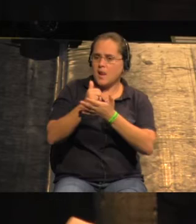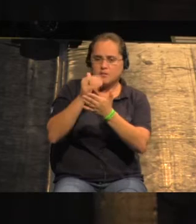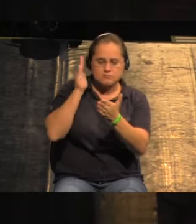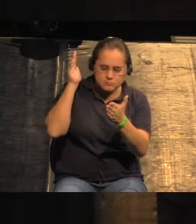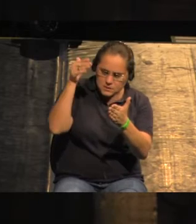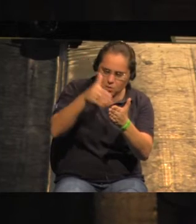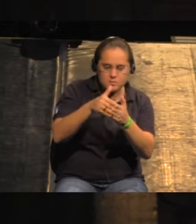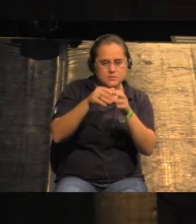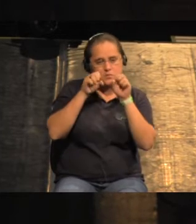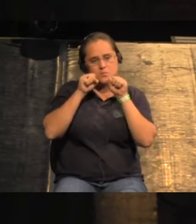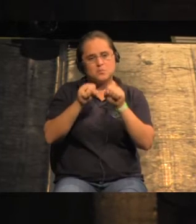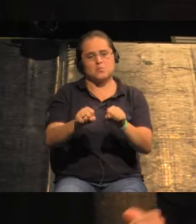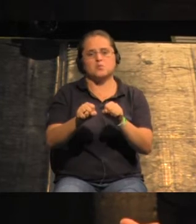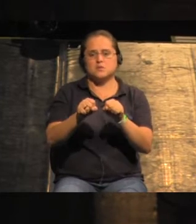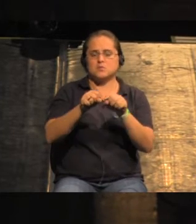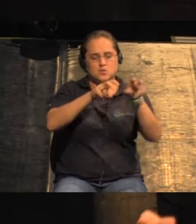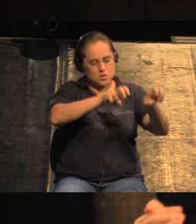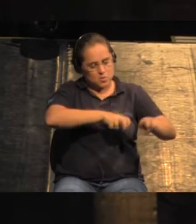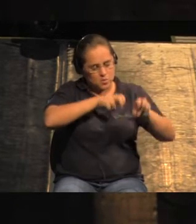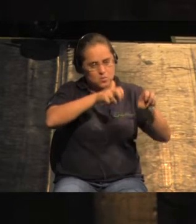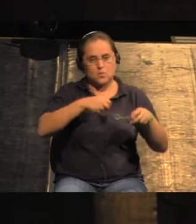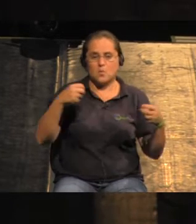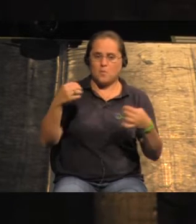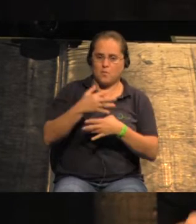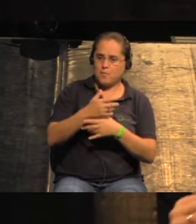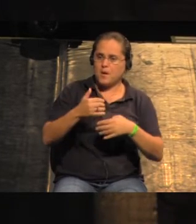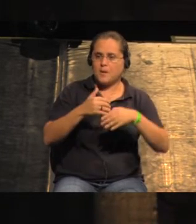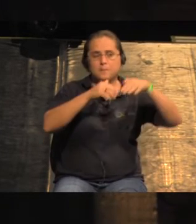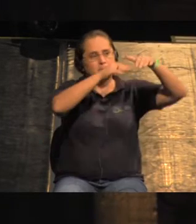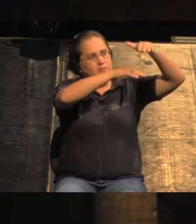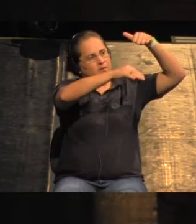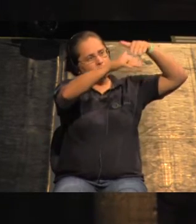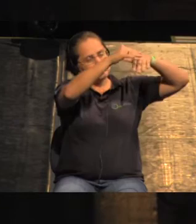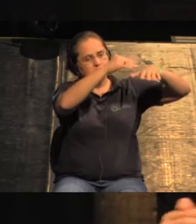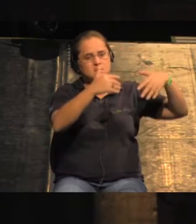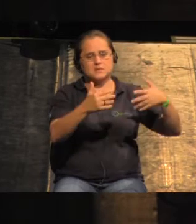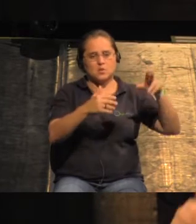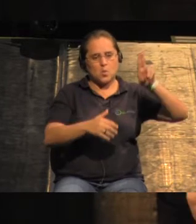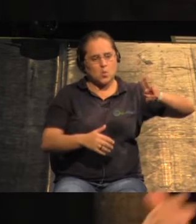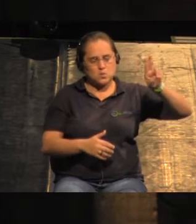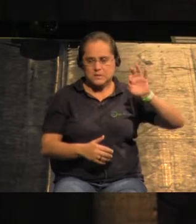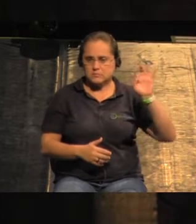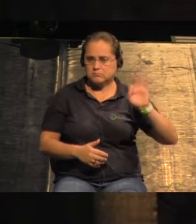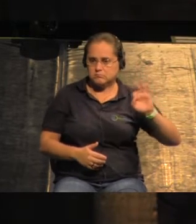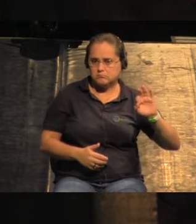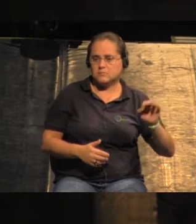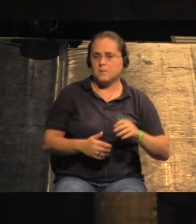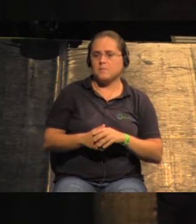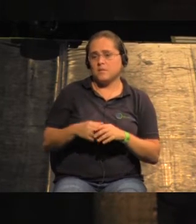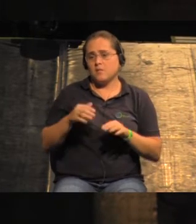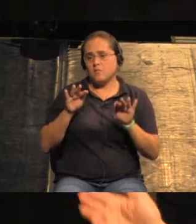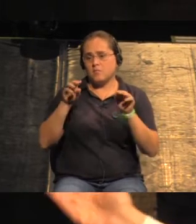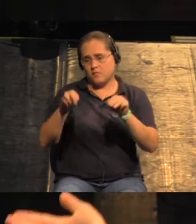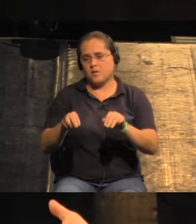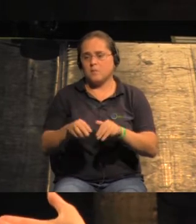A gente tentou levar ao limite as possibilidades de agricultura urbana em tetos e em penas não